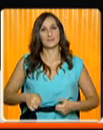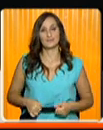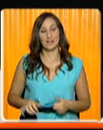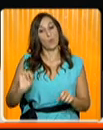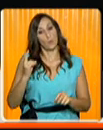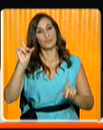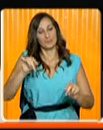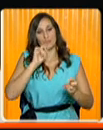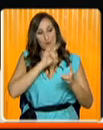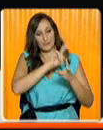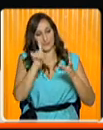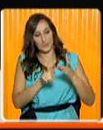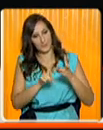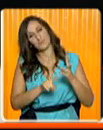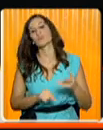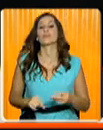Ou então,